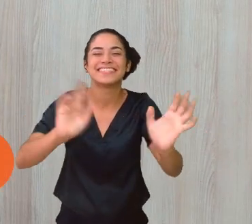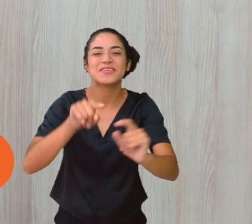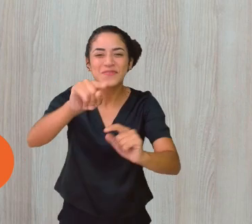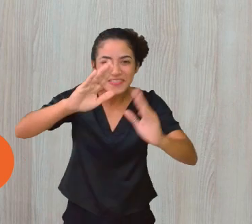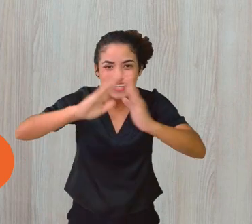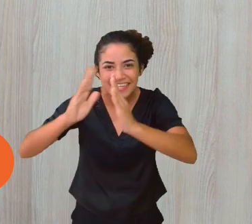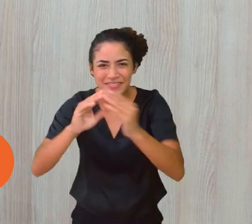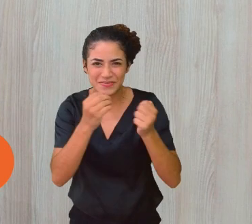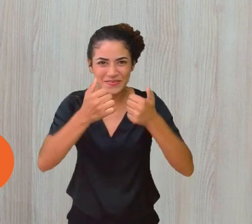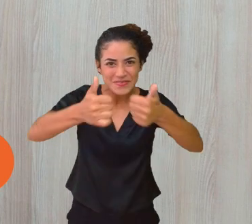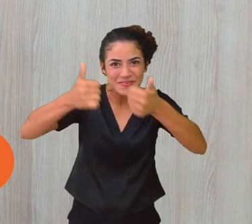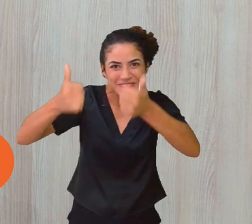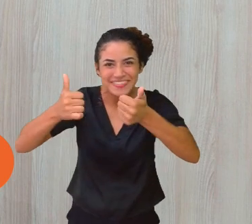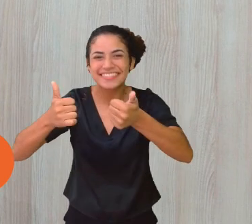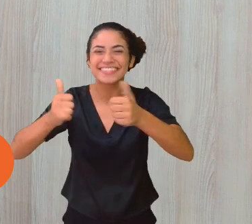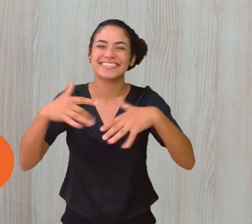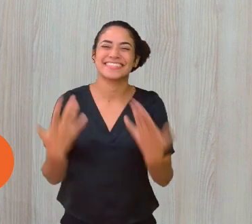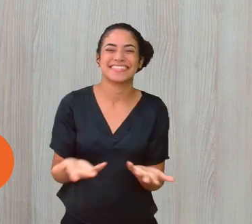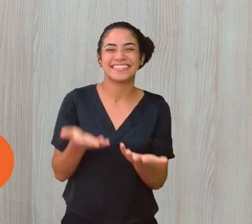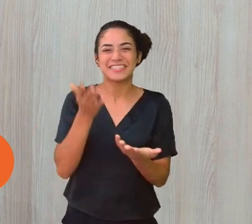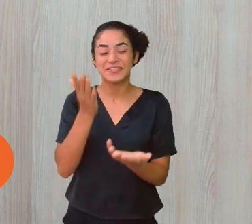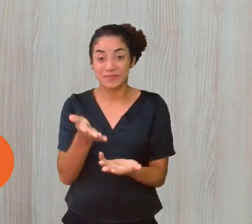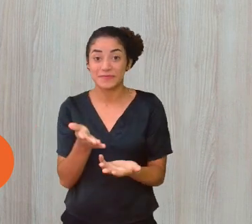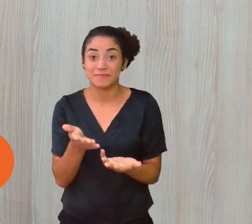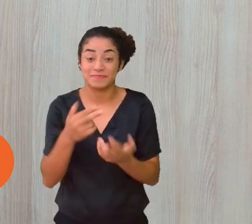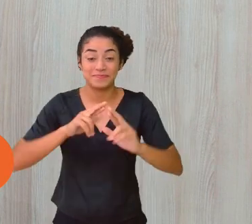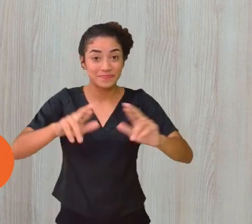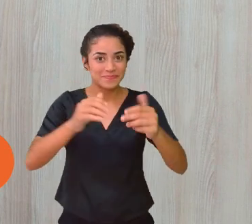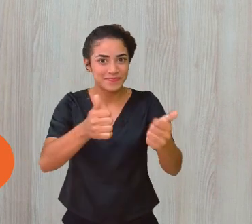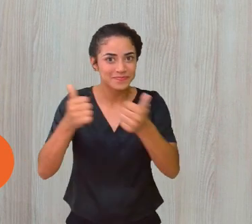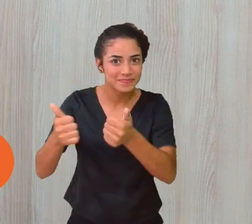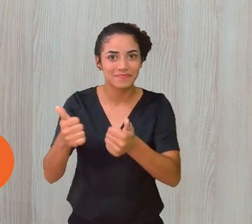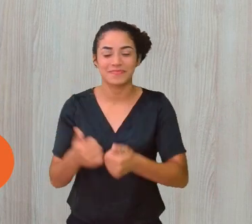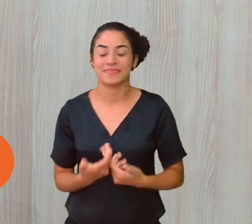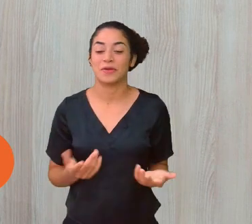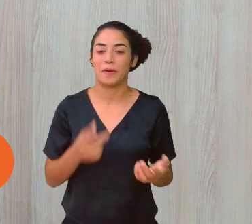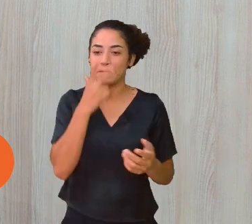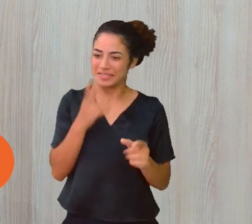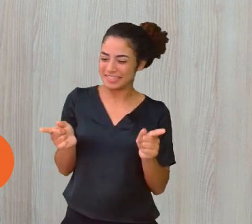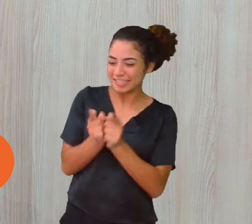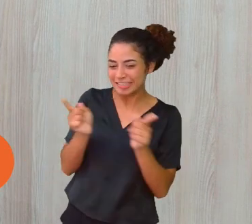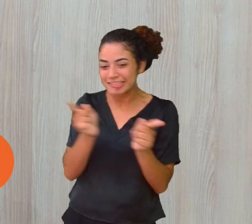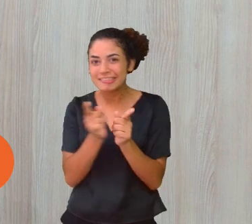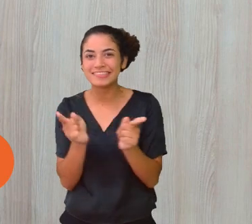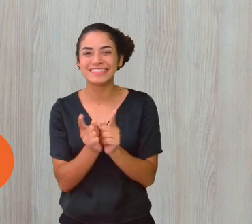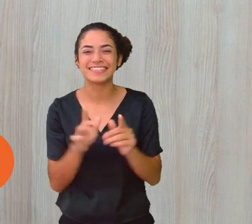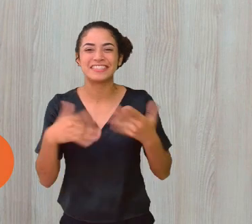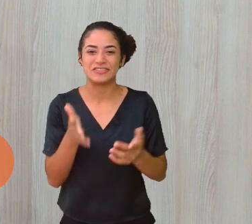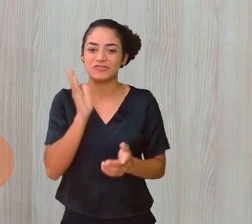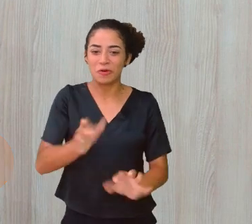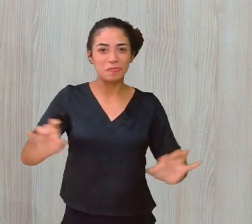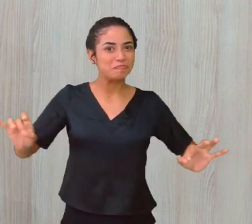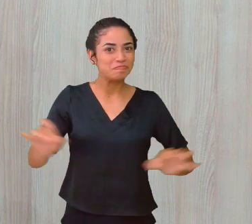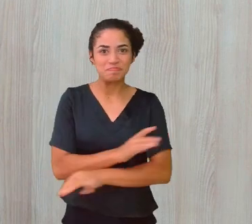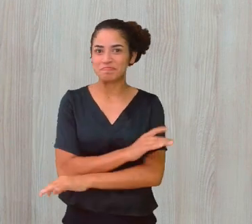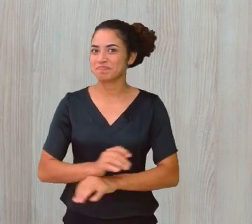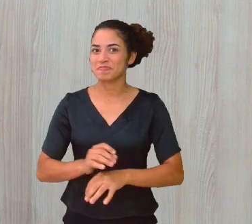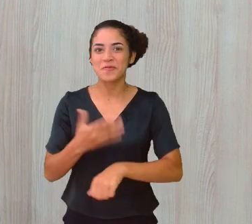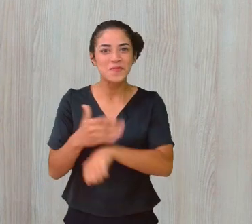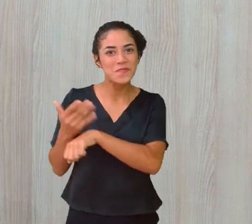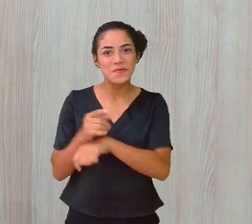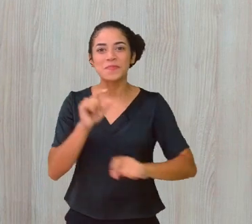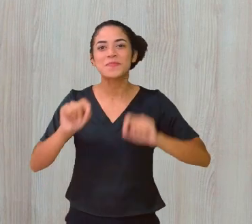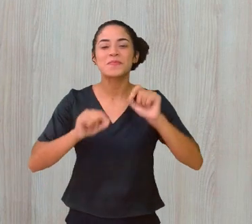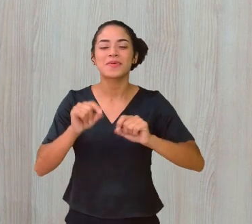aí em casa, como é que vocês estão? Vou ver se vocês estão, né? Ó, tô abreviando tudo. Eu já tô aqui prontinha, preparada para falar com vocês,